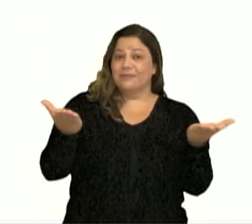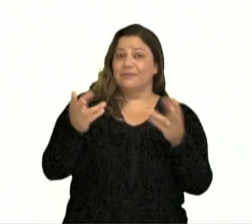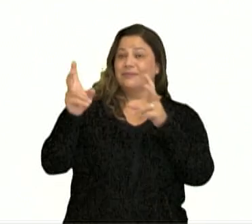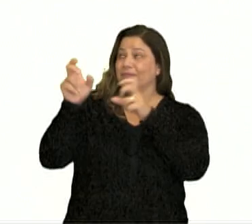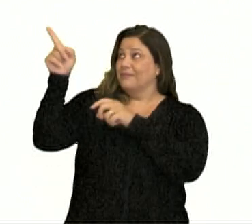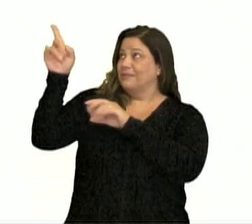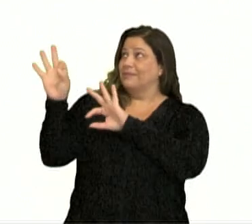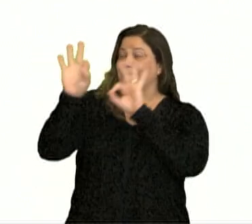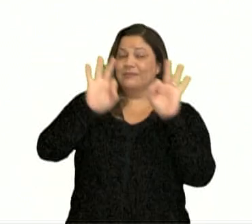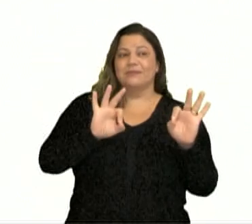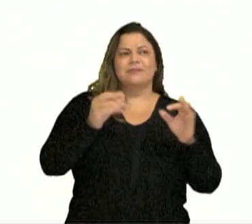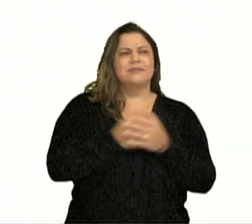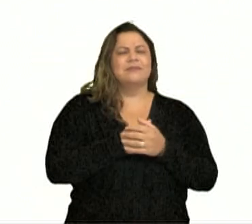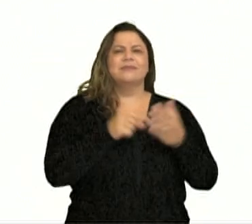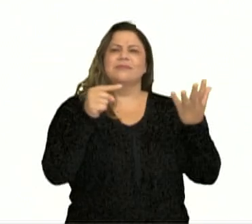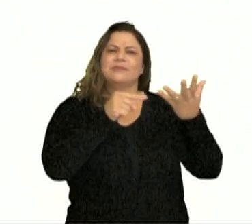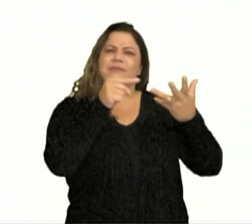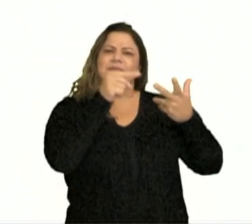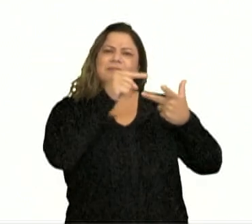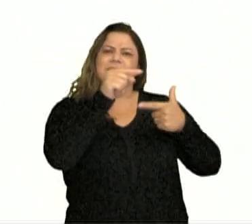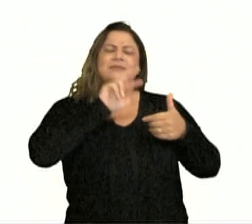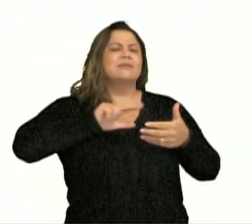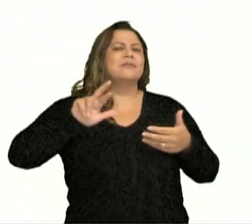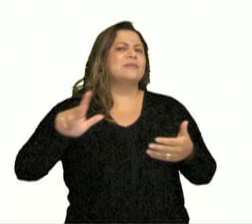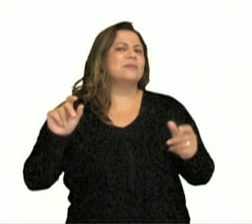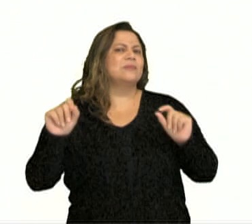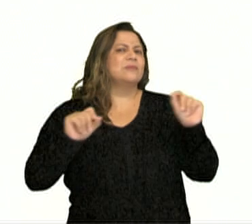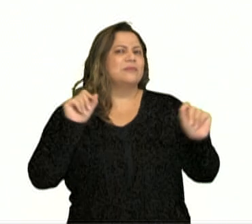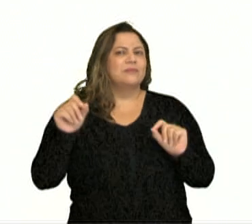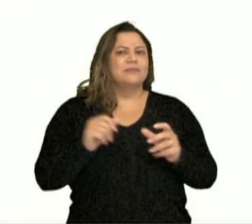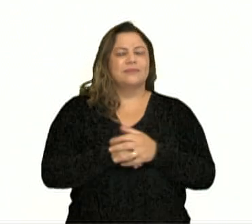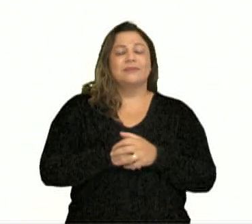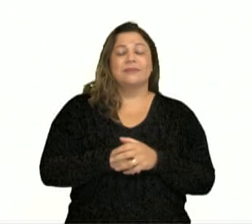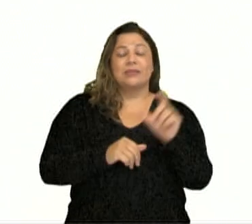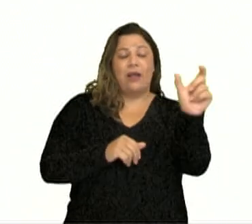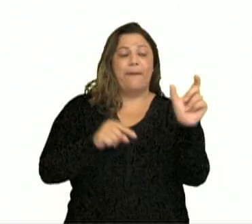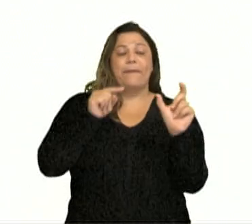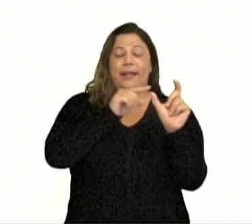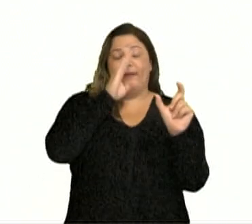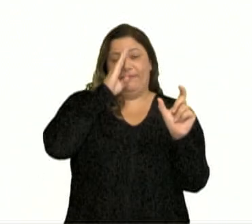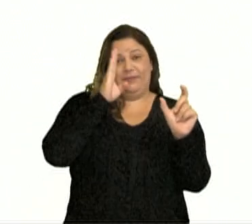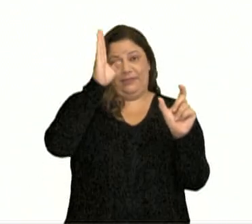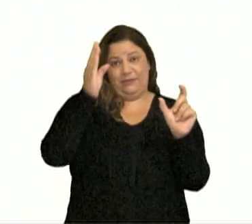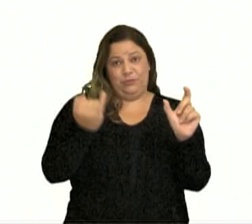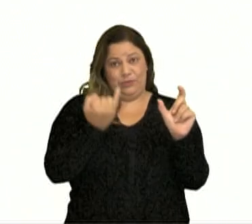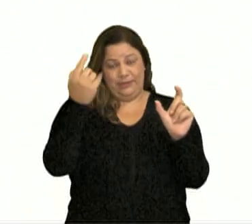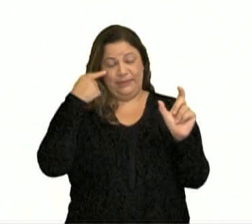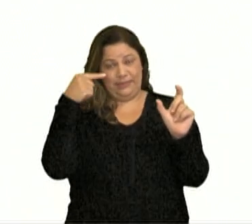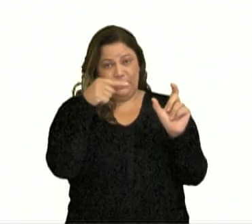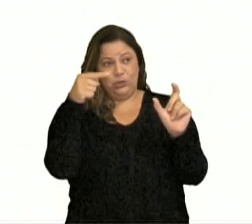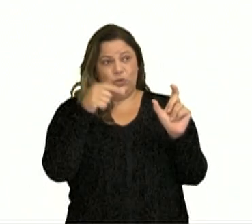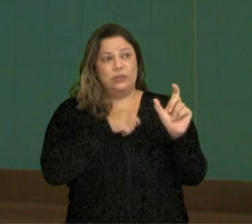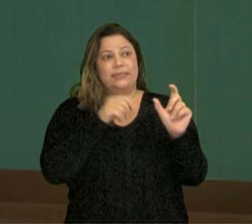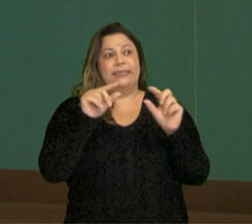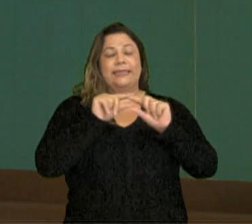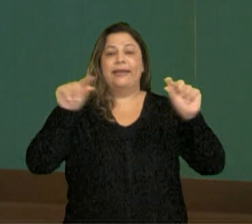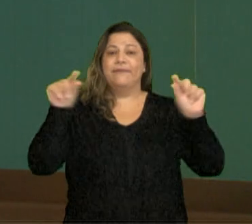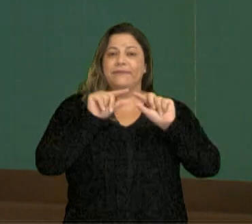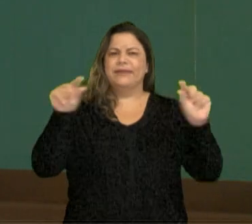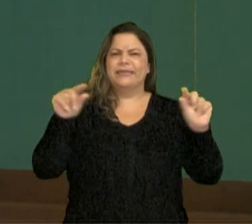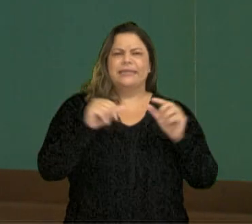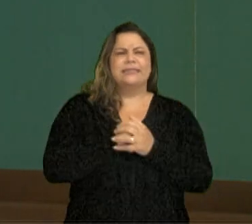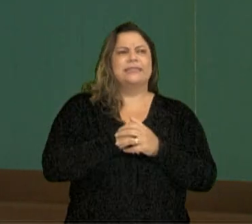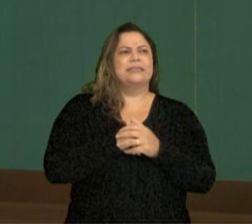quais seriam algumas das content words, então as palavrinhas-chave dessa frase? Eu preciso saber qual é a